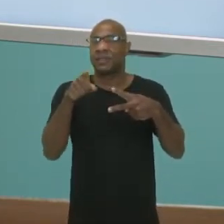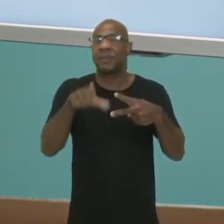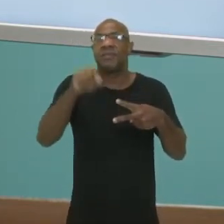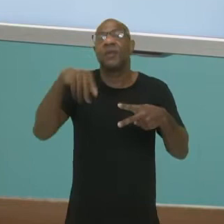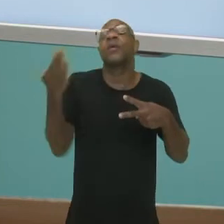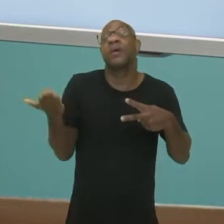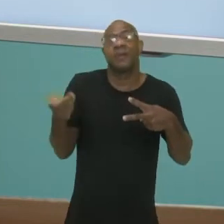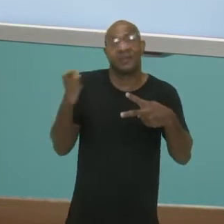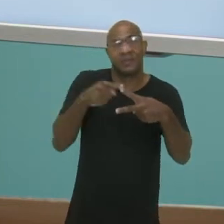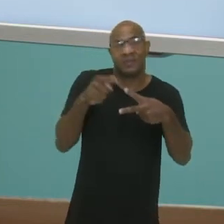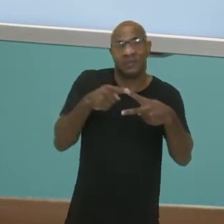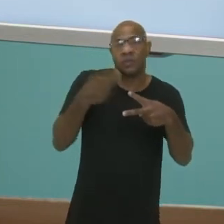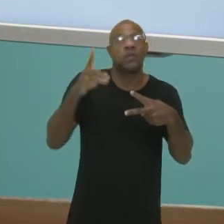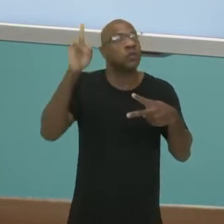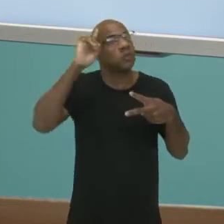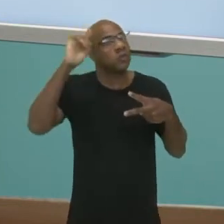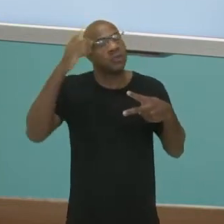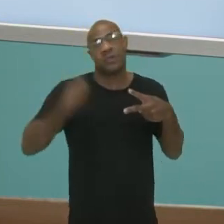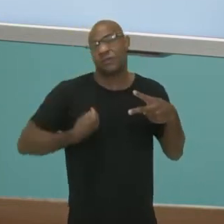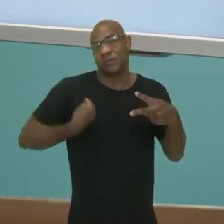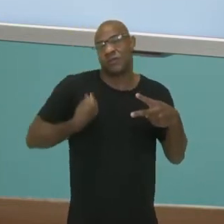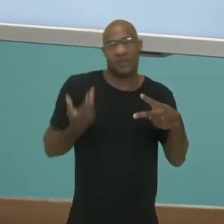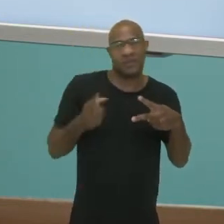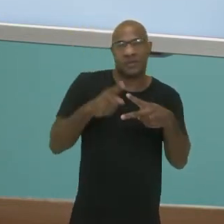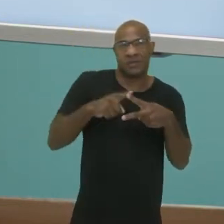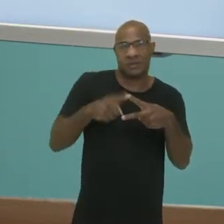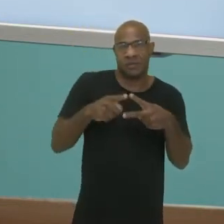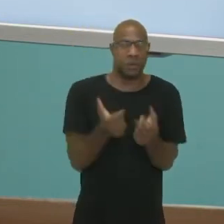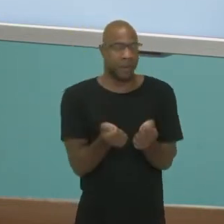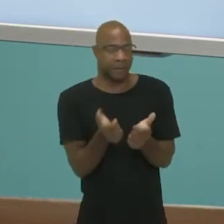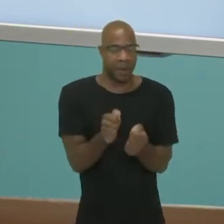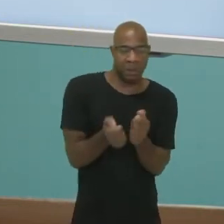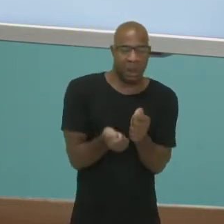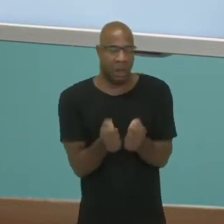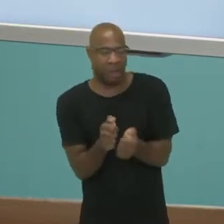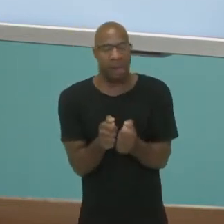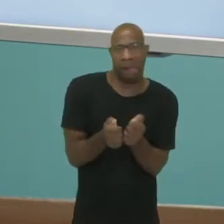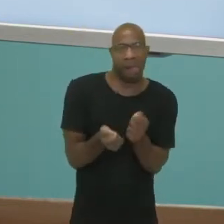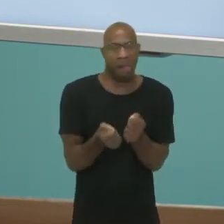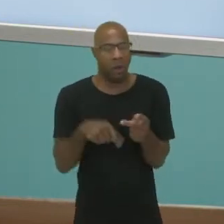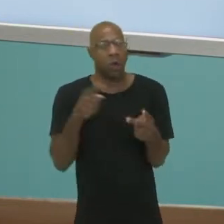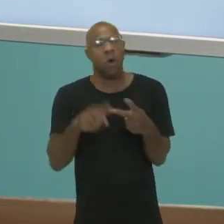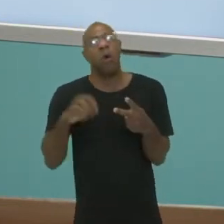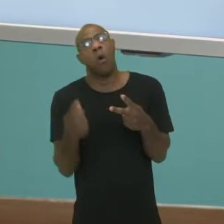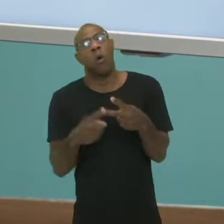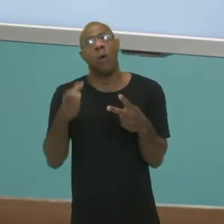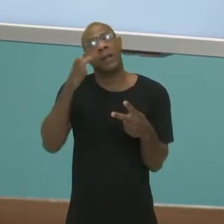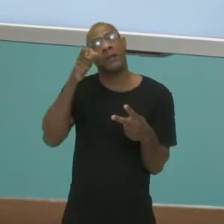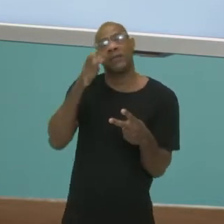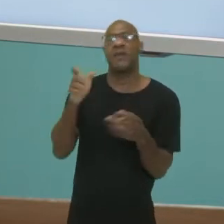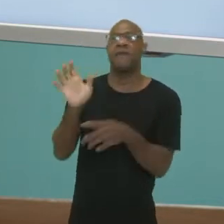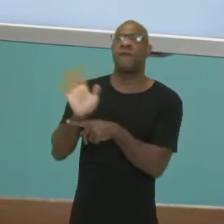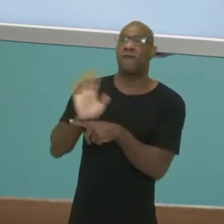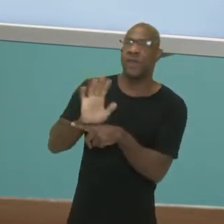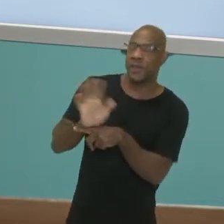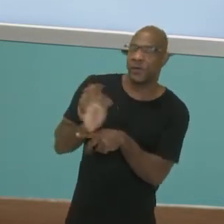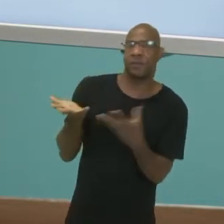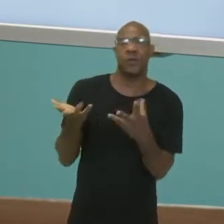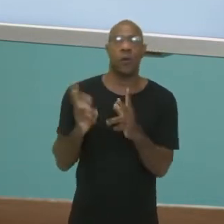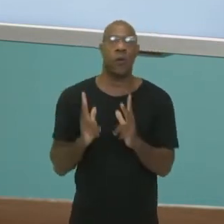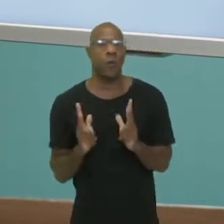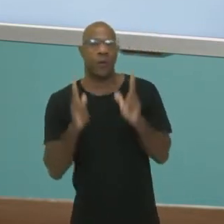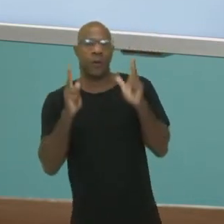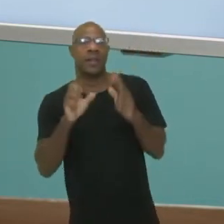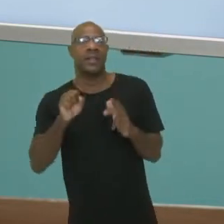prefere, né? No seu dia de ócio aí? Jogar videogame lá no computador ou assistir um filme ou uma série?